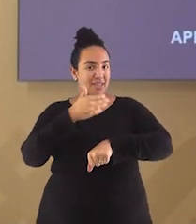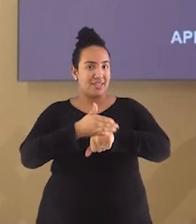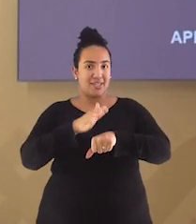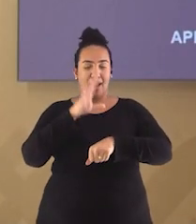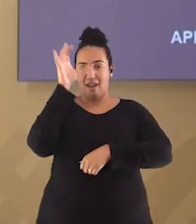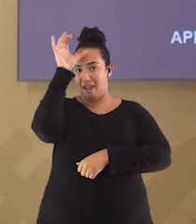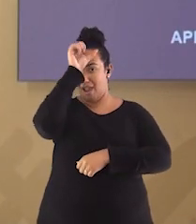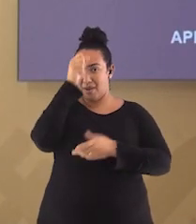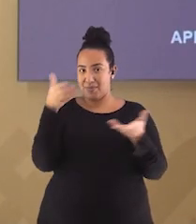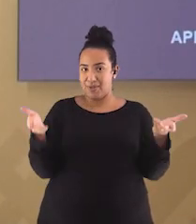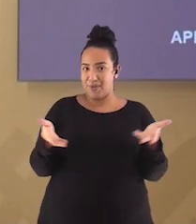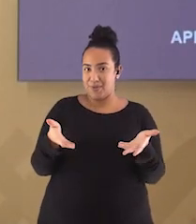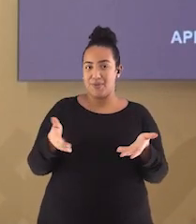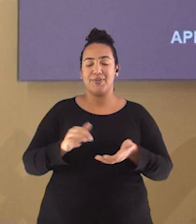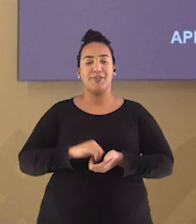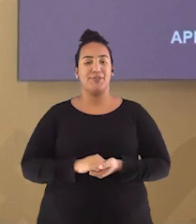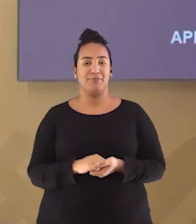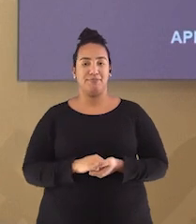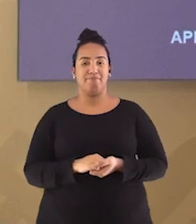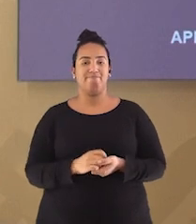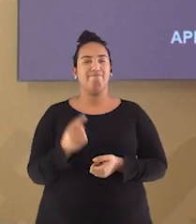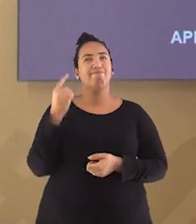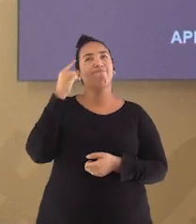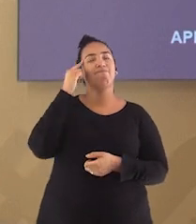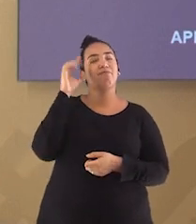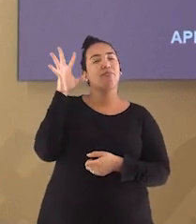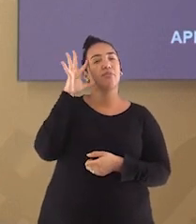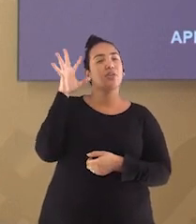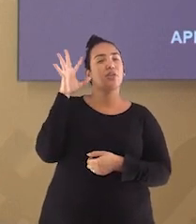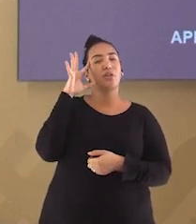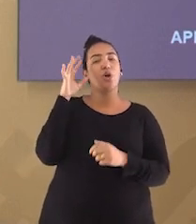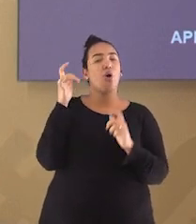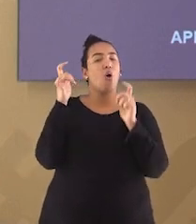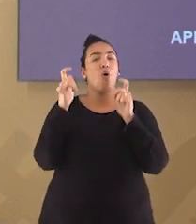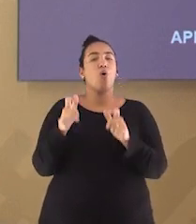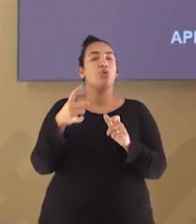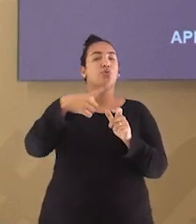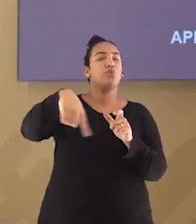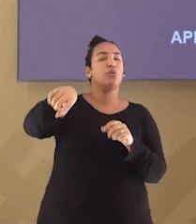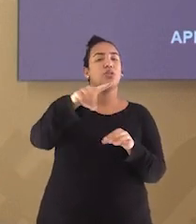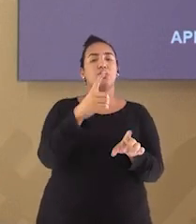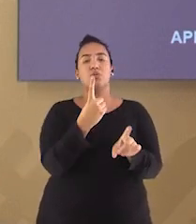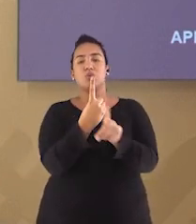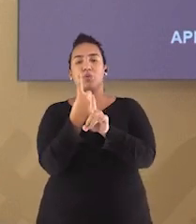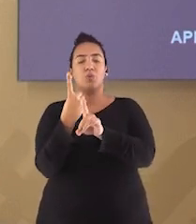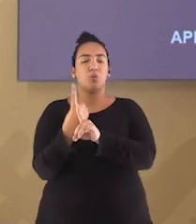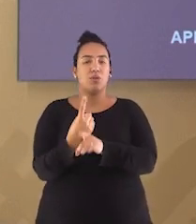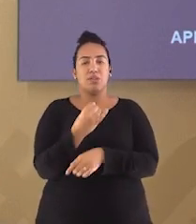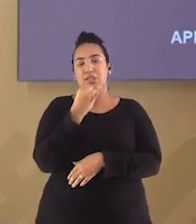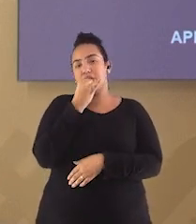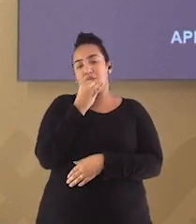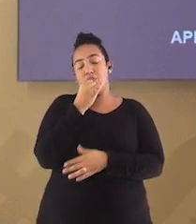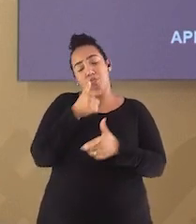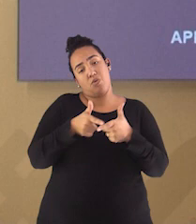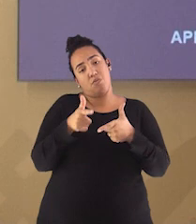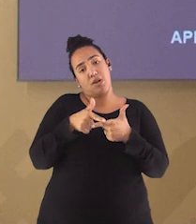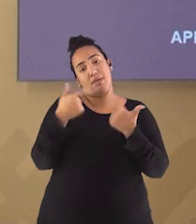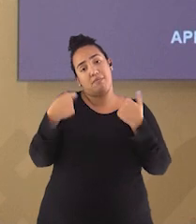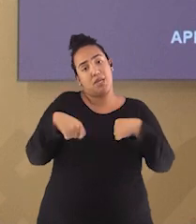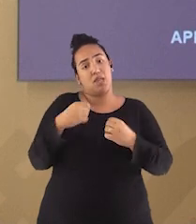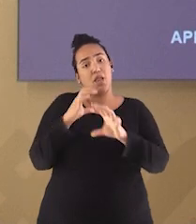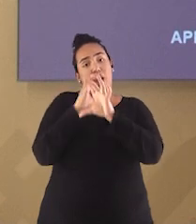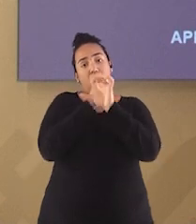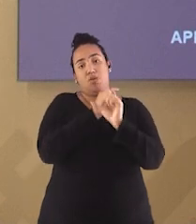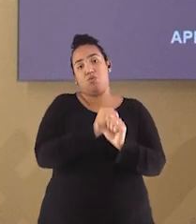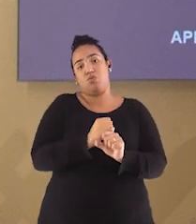aprendeu na aula de hoje reflita sobre onde vocês identificam situações é que se faz necessário calcular o